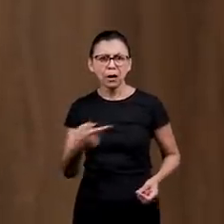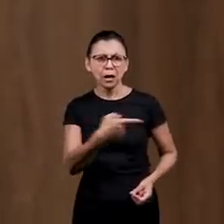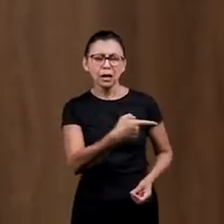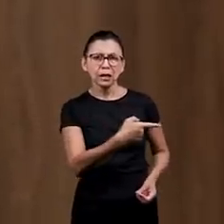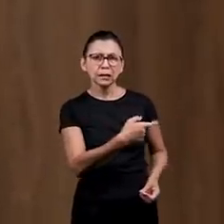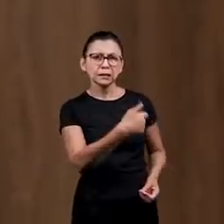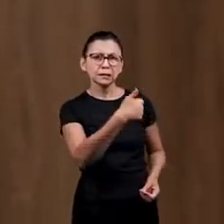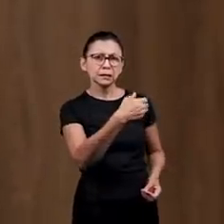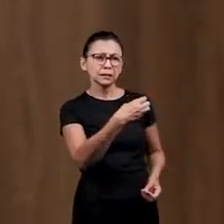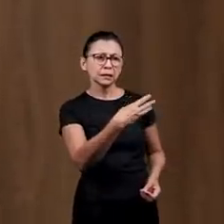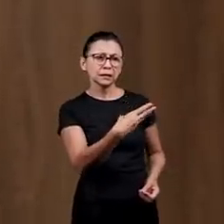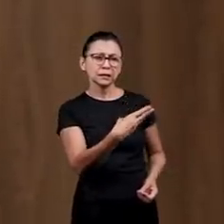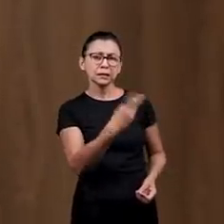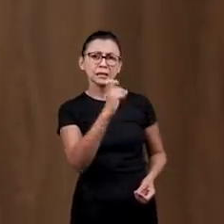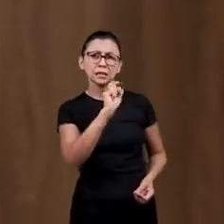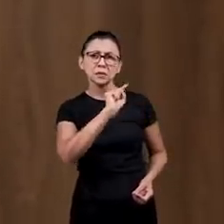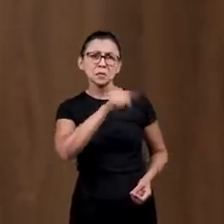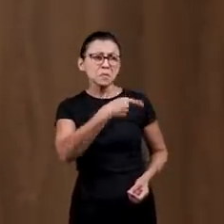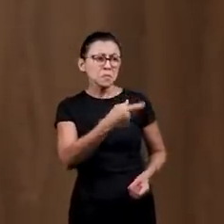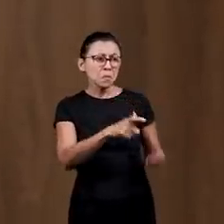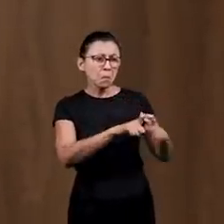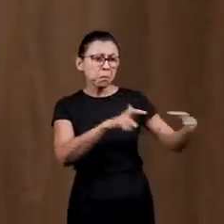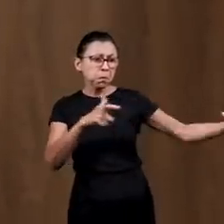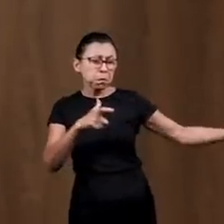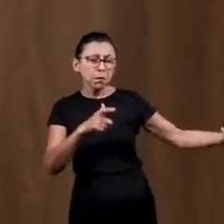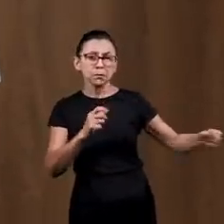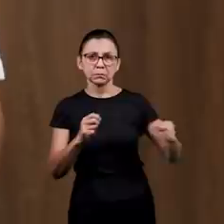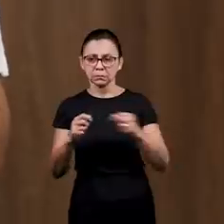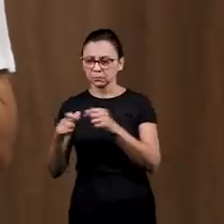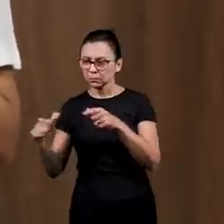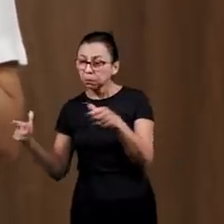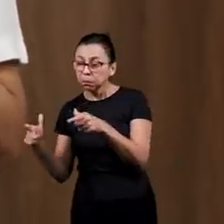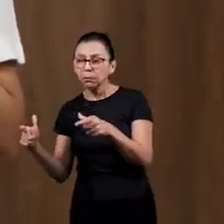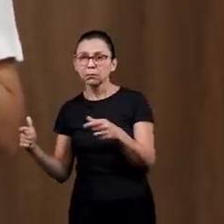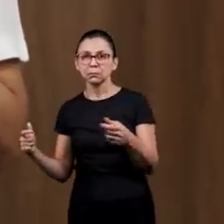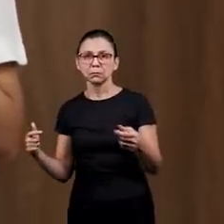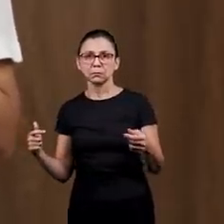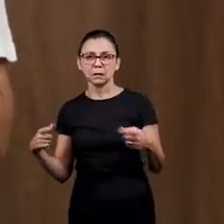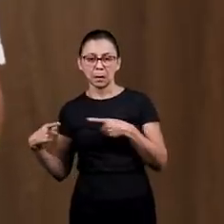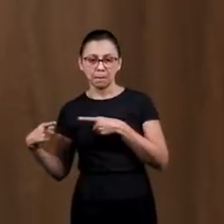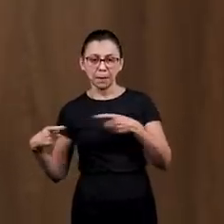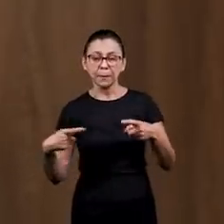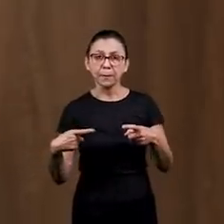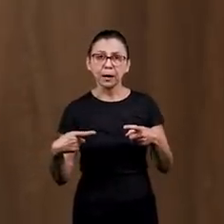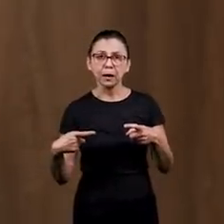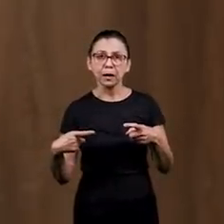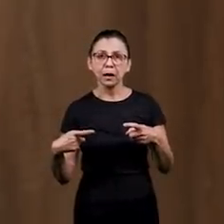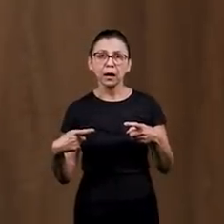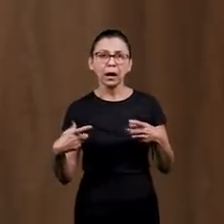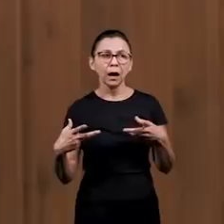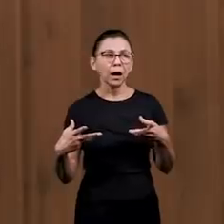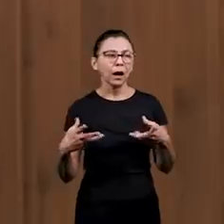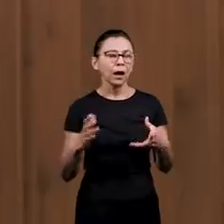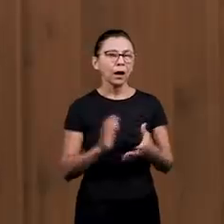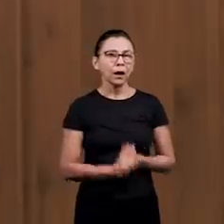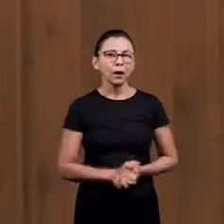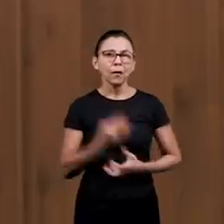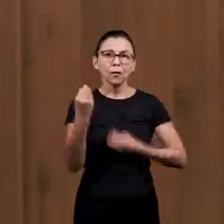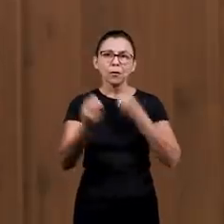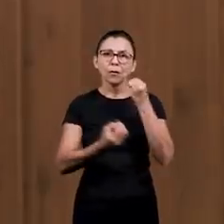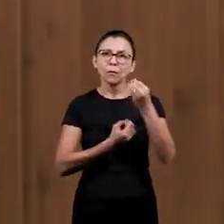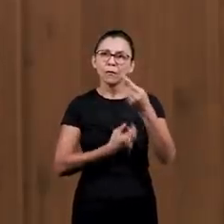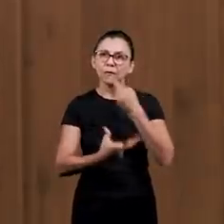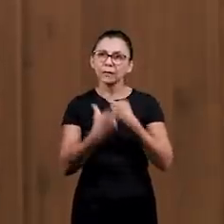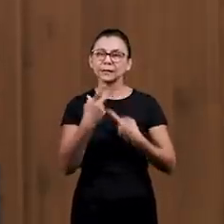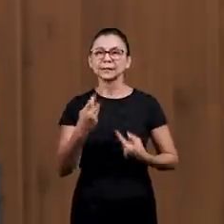que o Senhor quer que nós aprendamos hoje. Viver pela fé é depender do Senhor em todo o